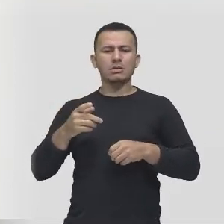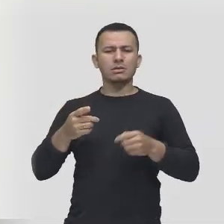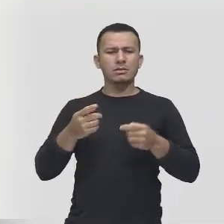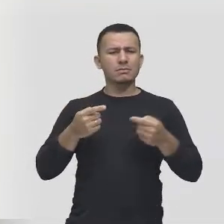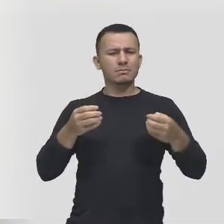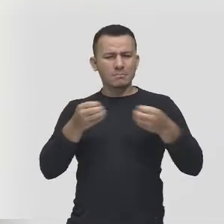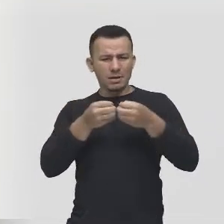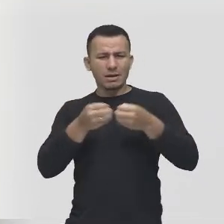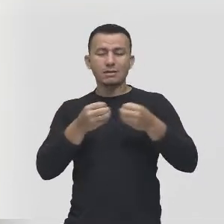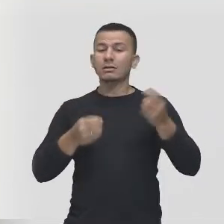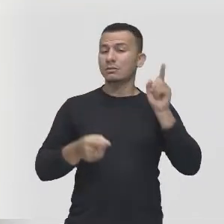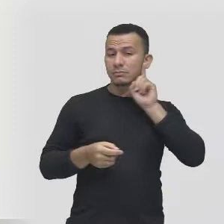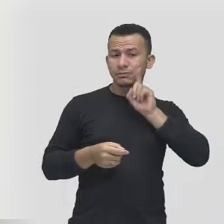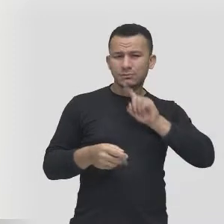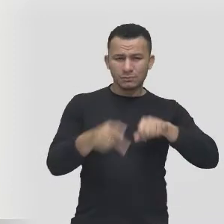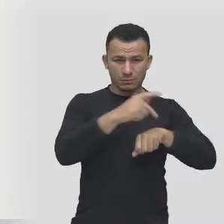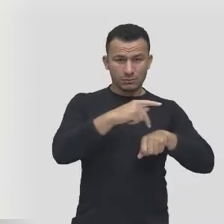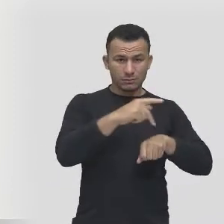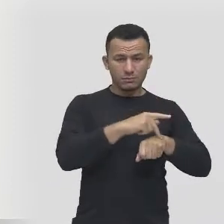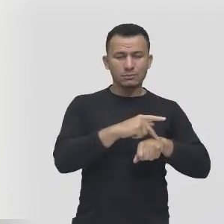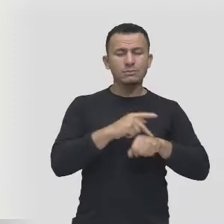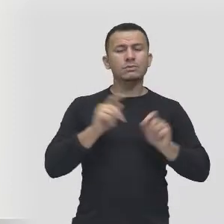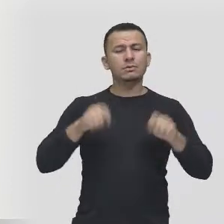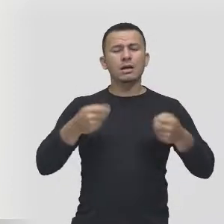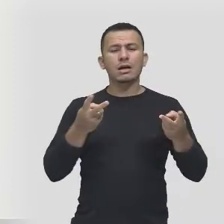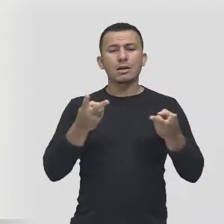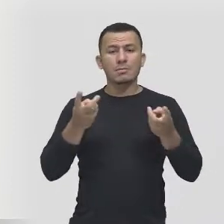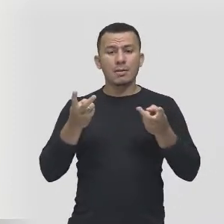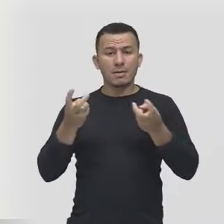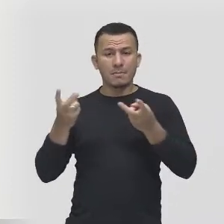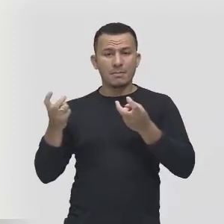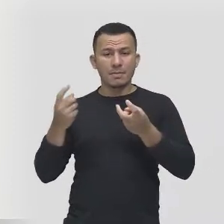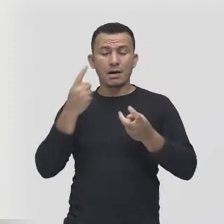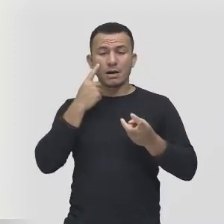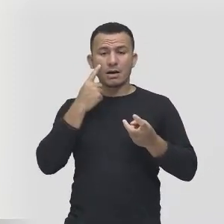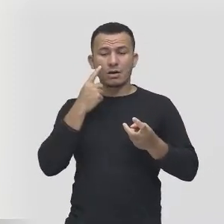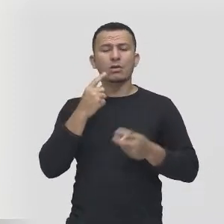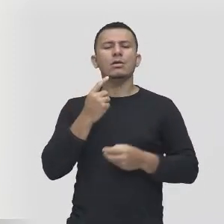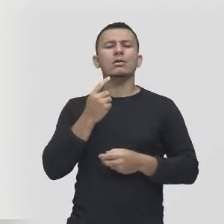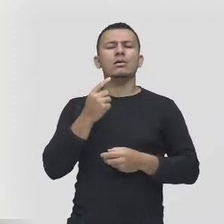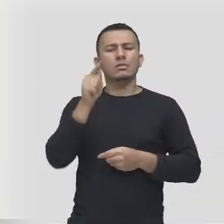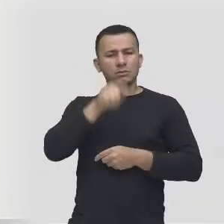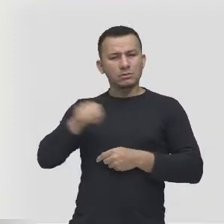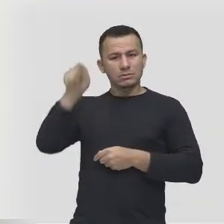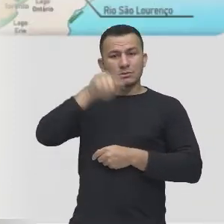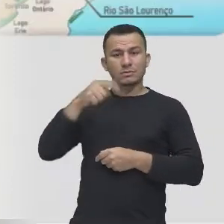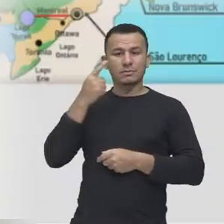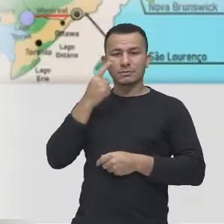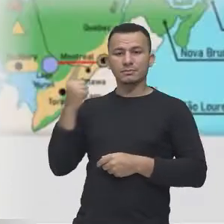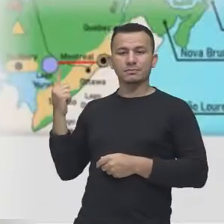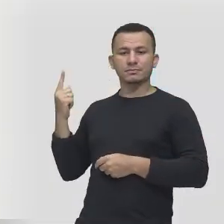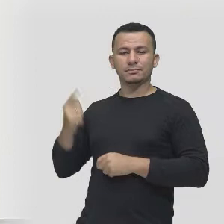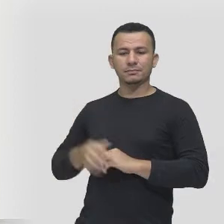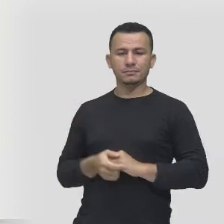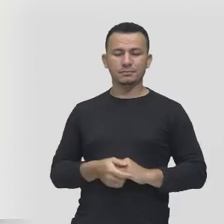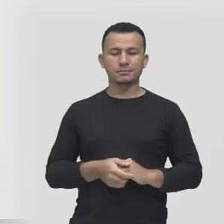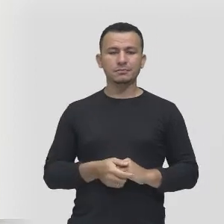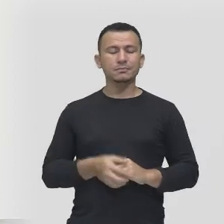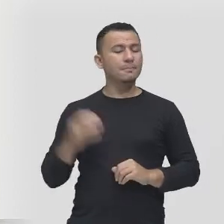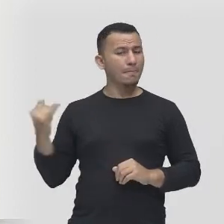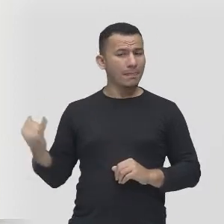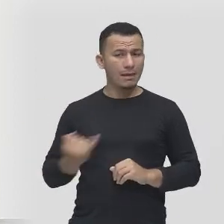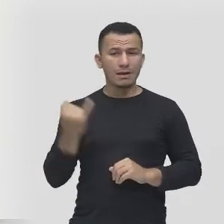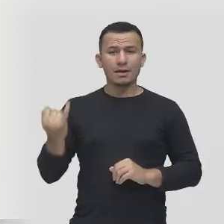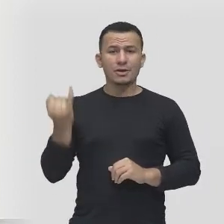Unidos. E a gente observa exatamente aí que toda essa área que eu vou circular agora de amarelo é uma área que é muito